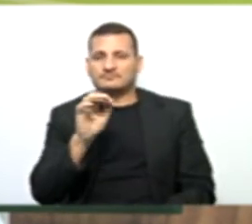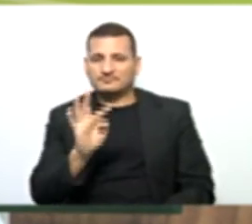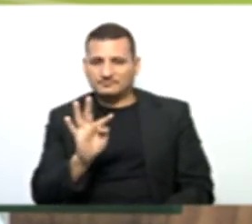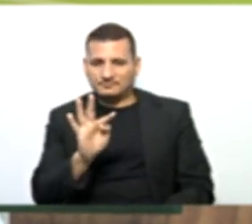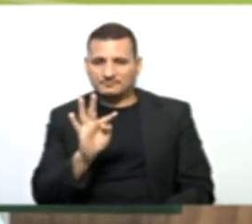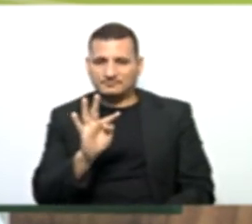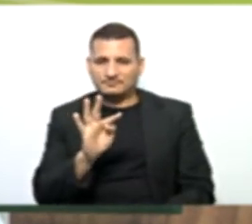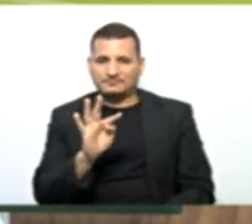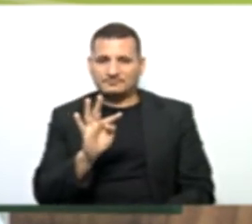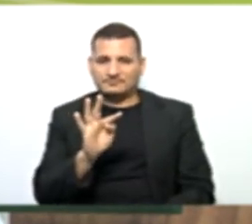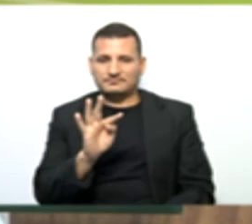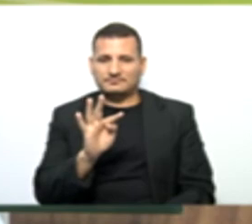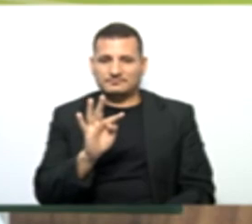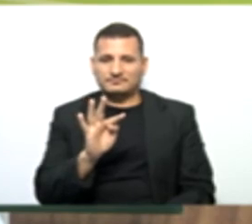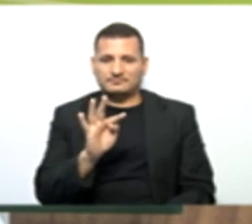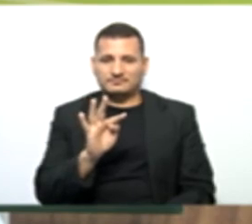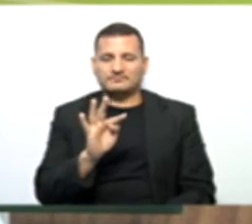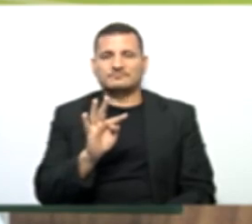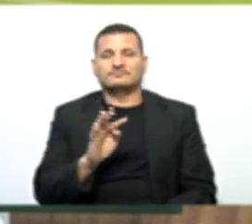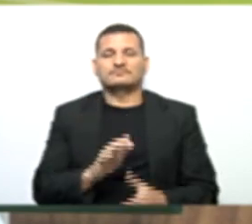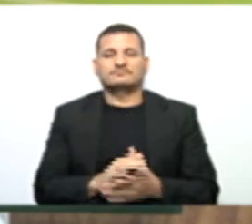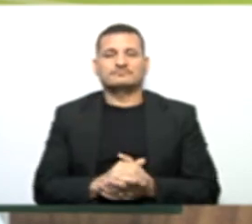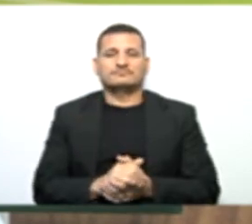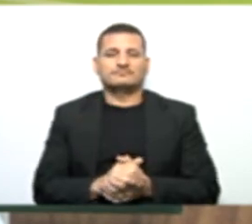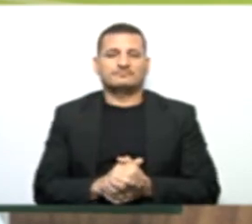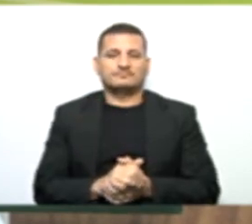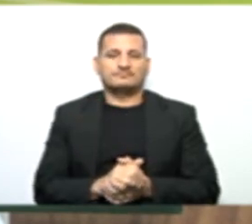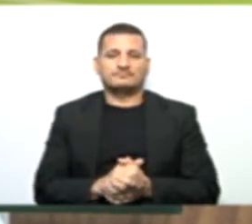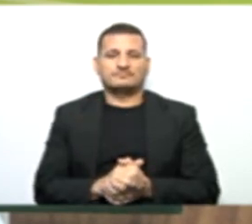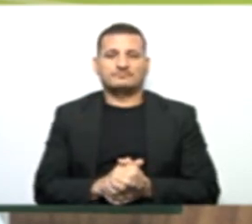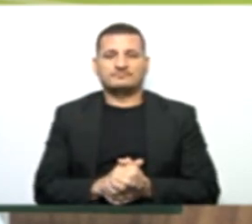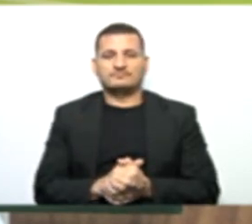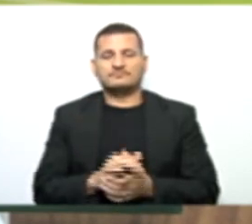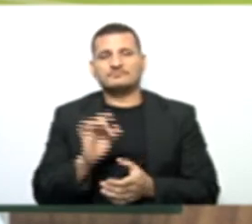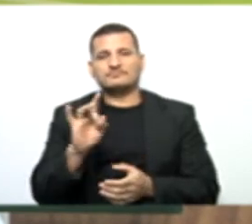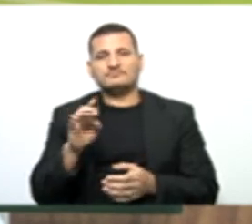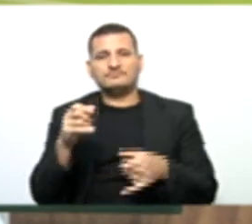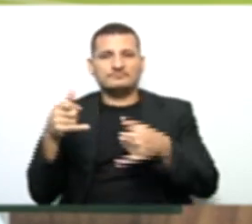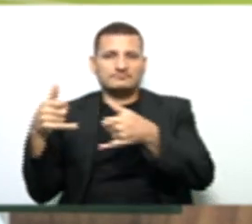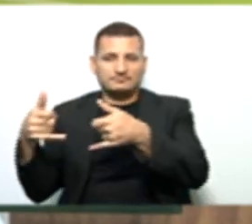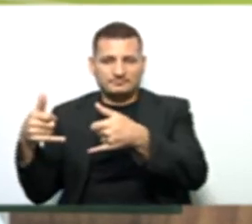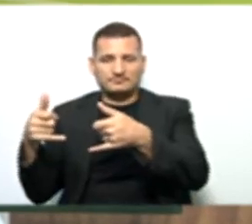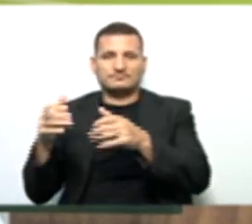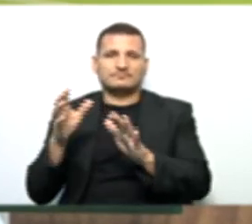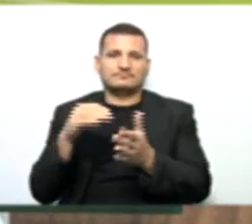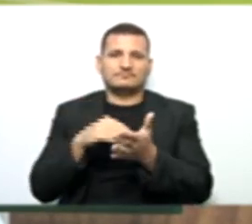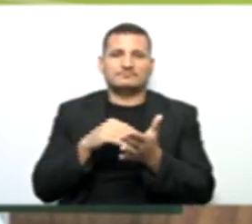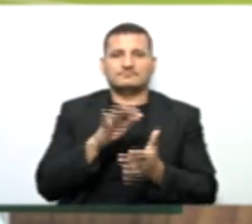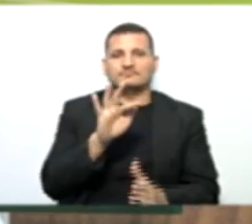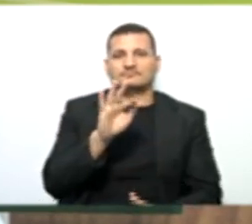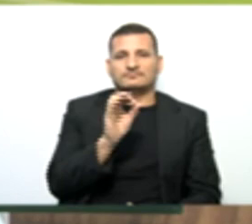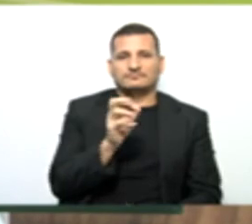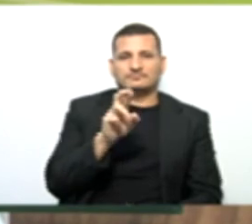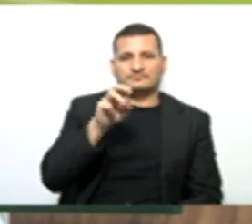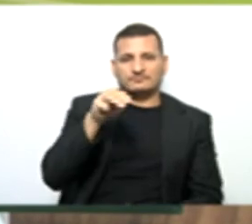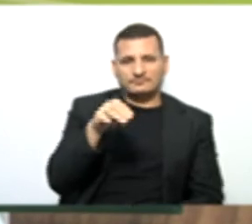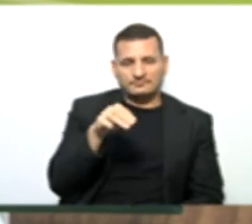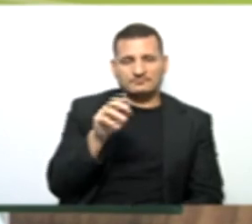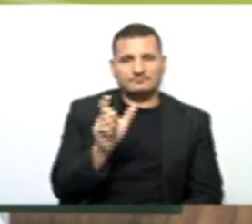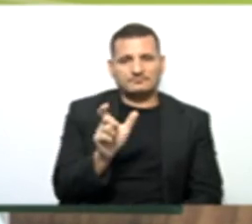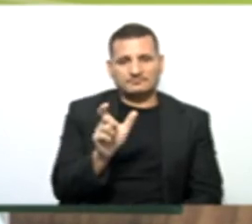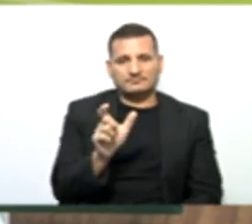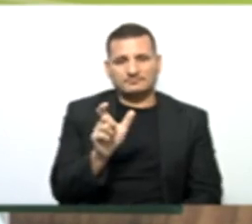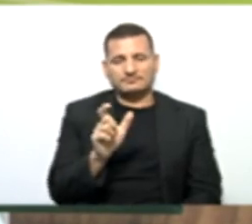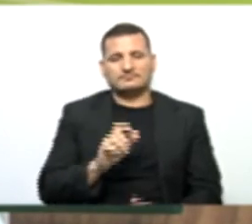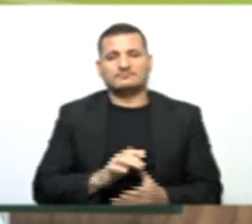os atributos dentro de cada chave. Então só veio com a chave formatada, não veio com format. E não